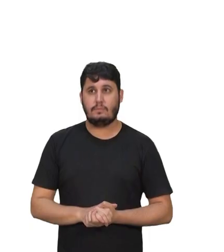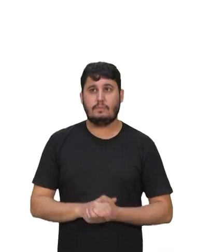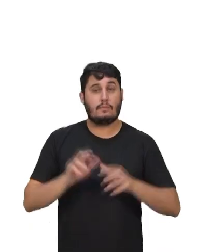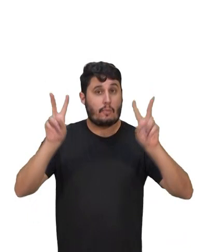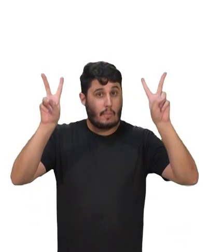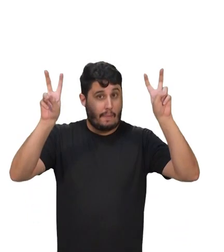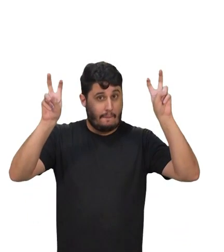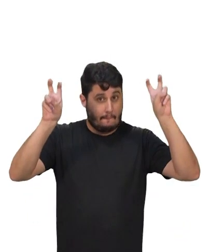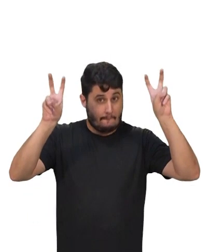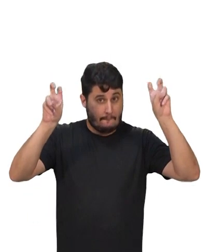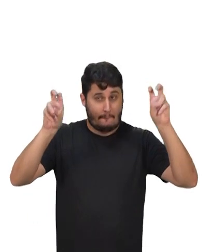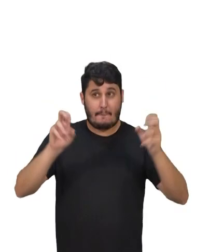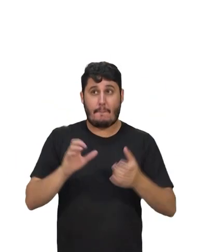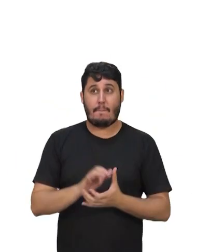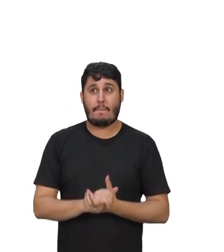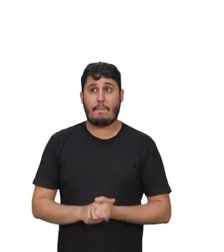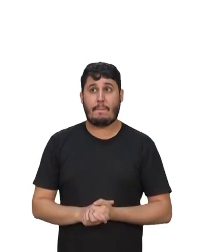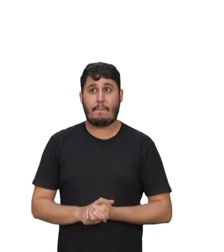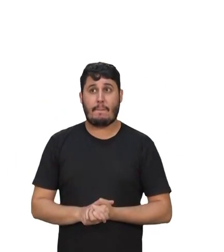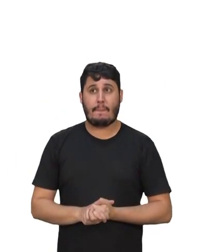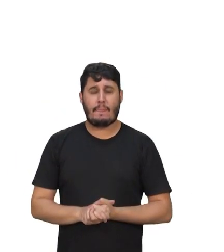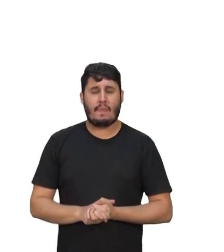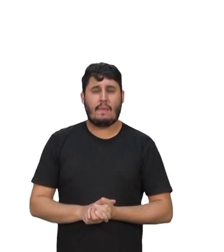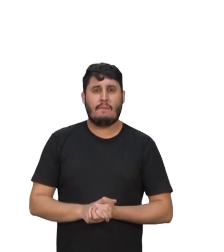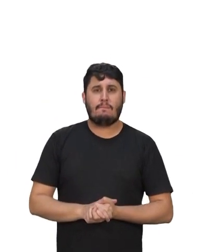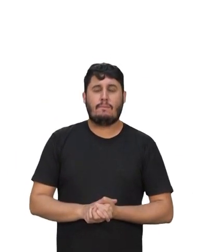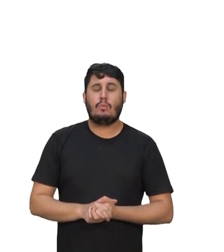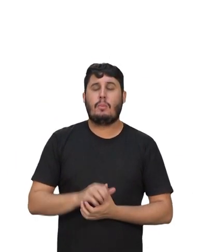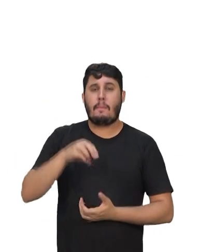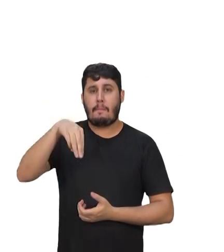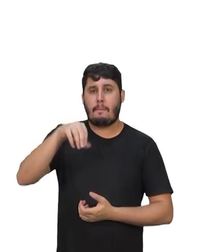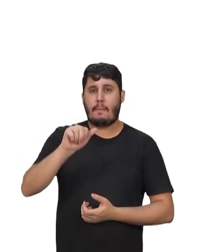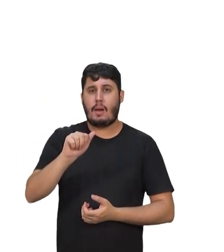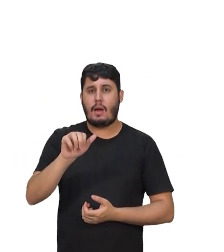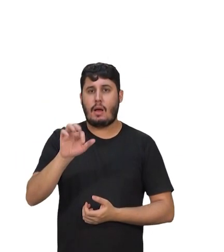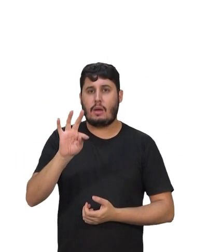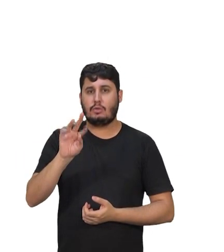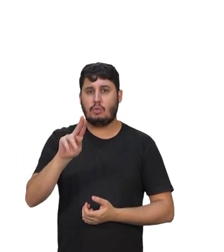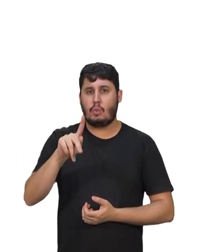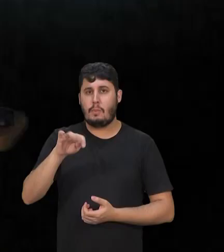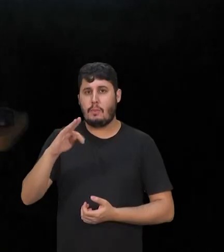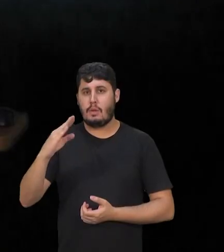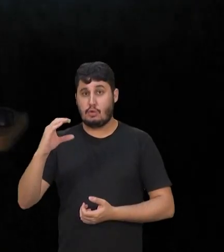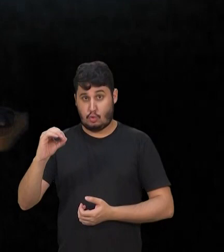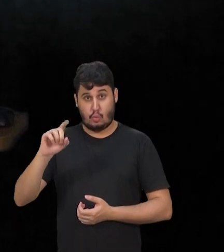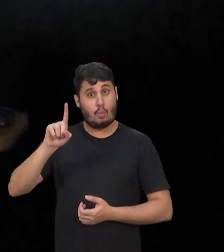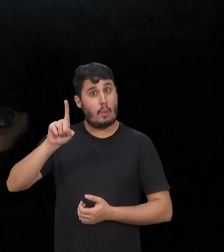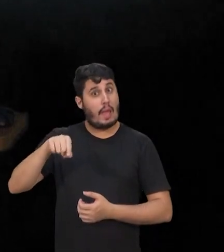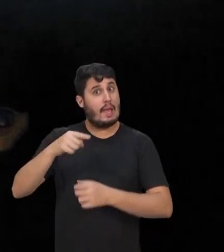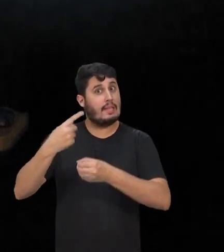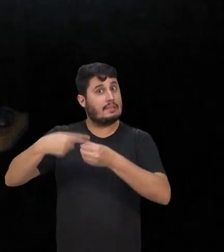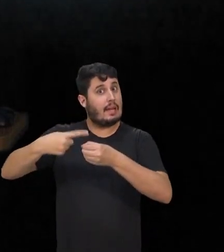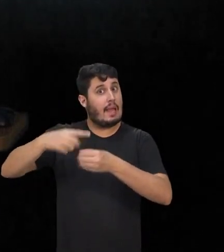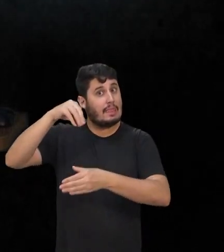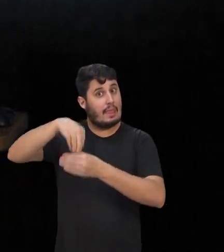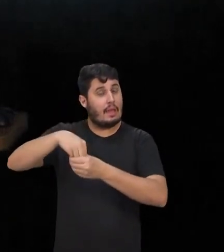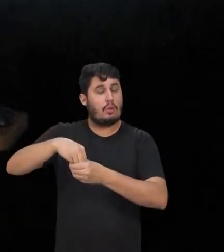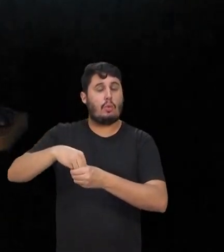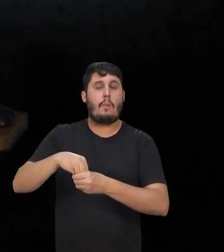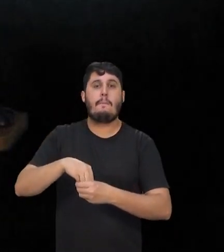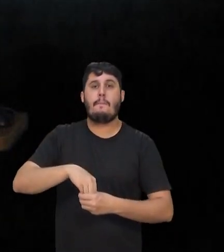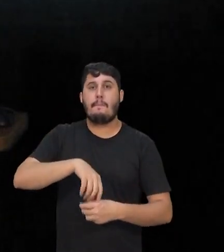título Desmachupiçar el turismo. Machu Picchu é uma cidade no Peru, e aí essa palavra que está entre aspas, ela é